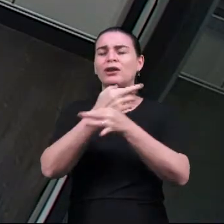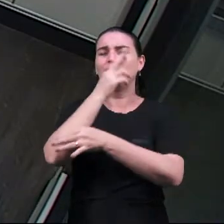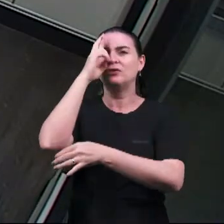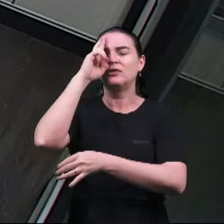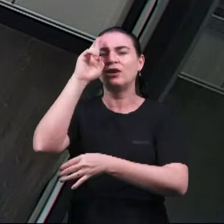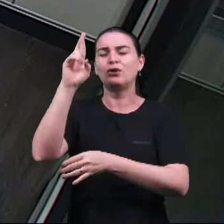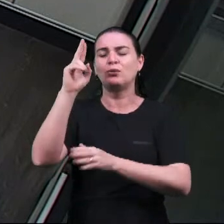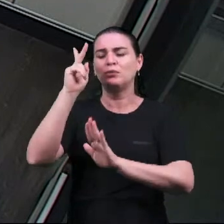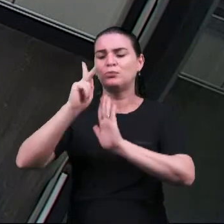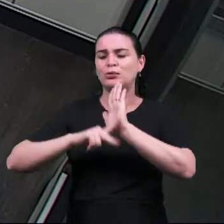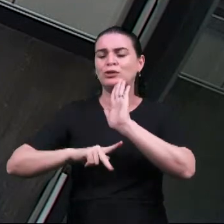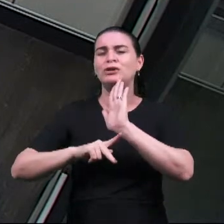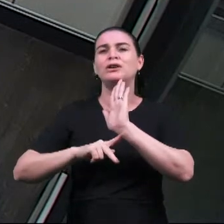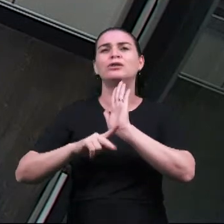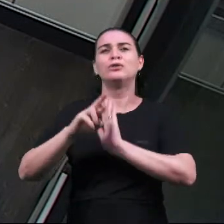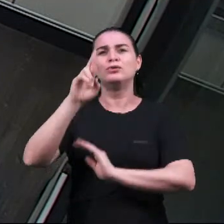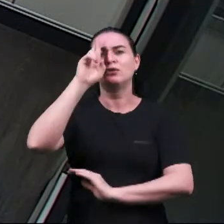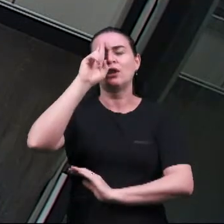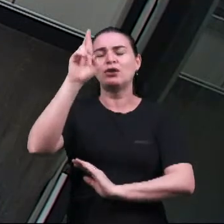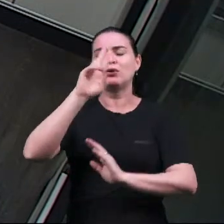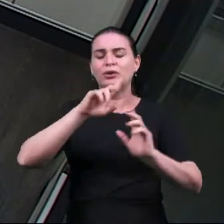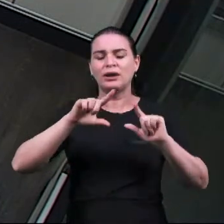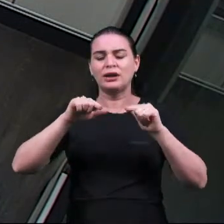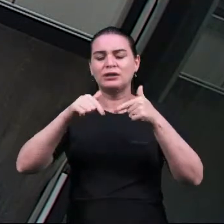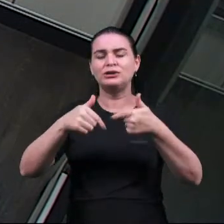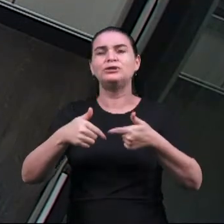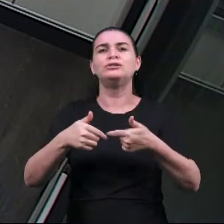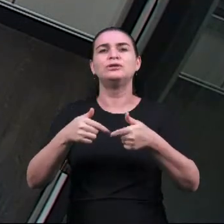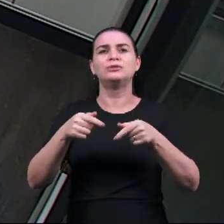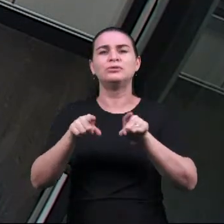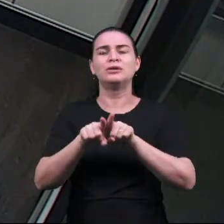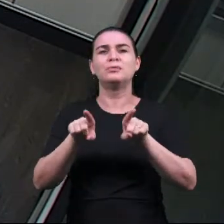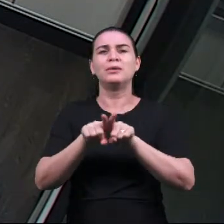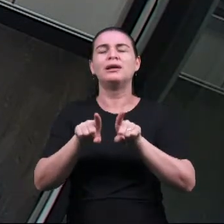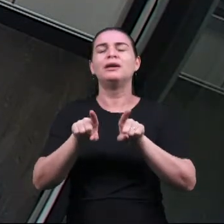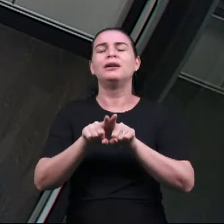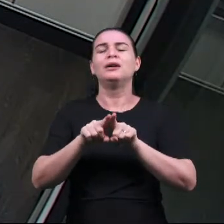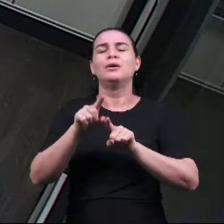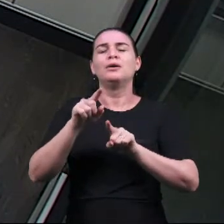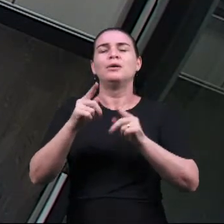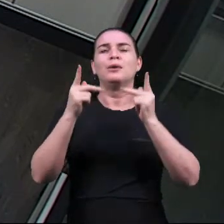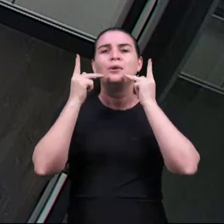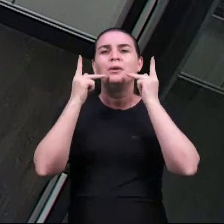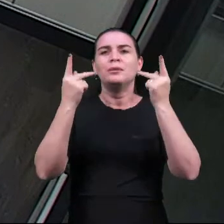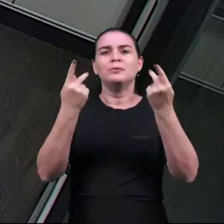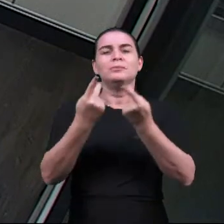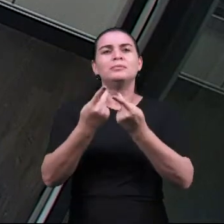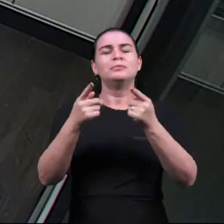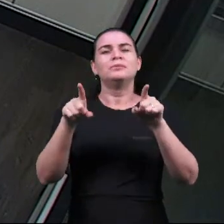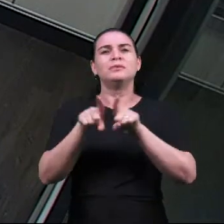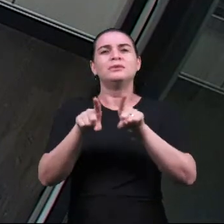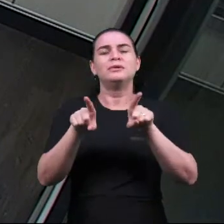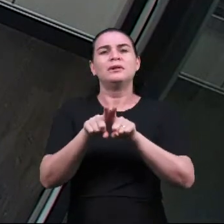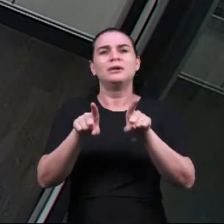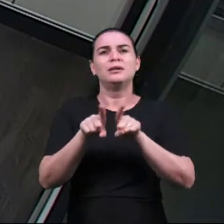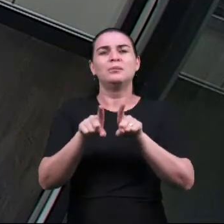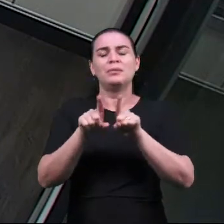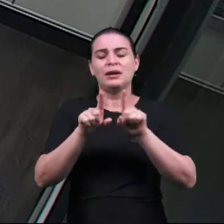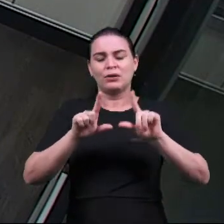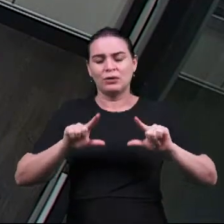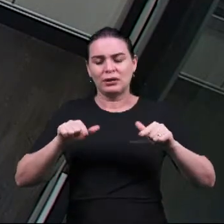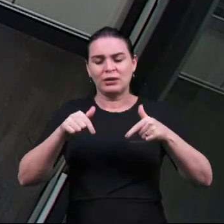projetos que a obra do Senhor, né? O Espírito Santo revelou ao presbitério e foi colocada em